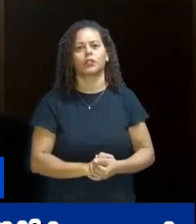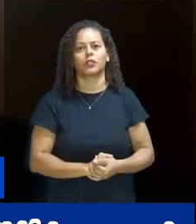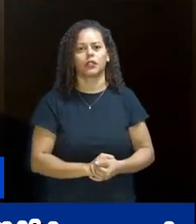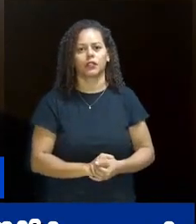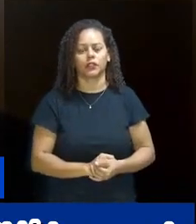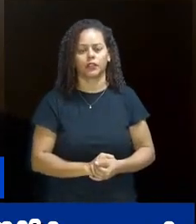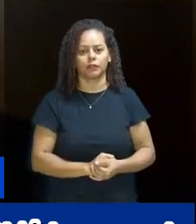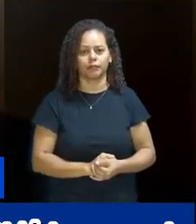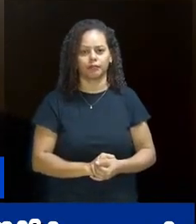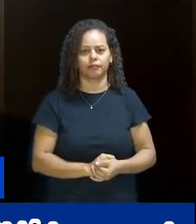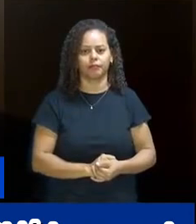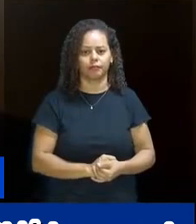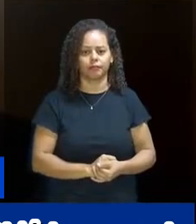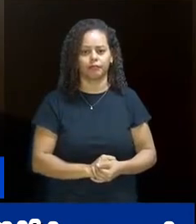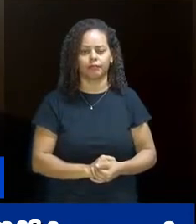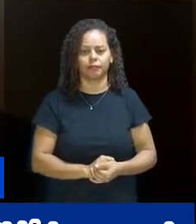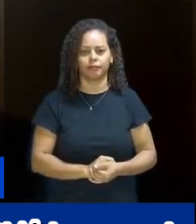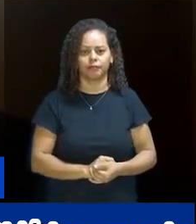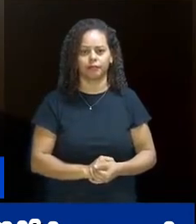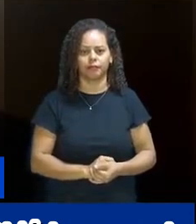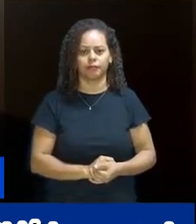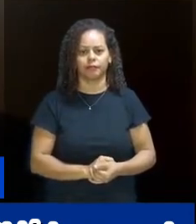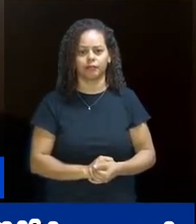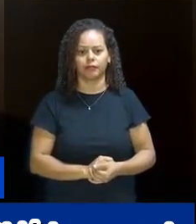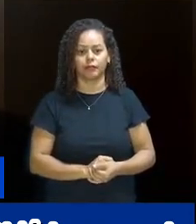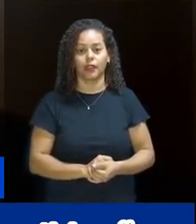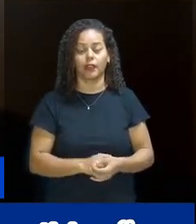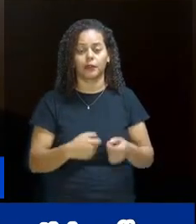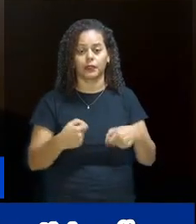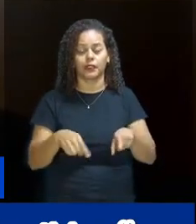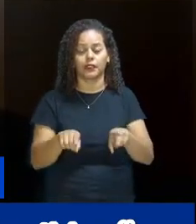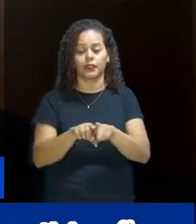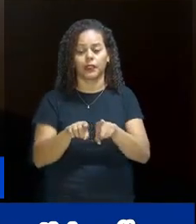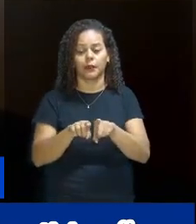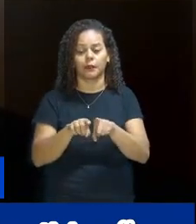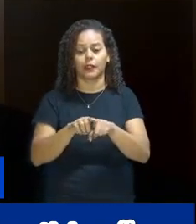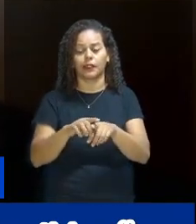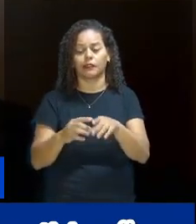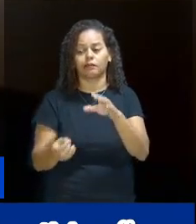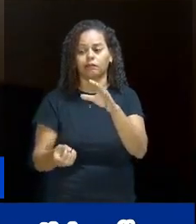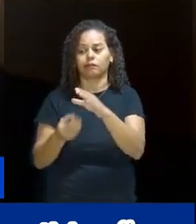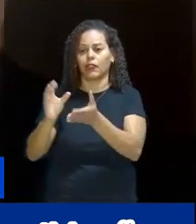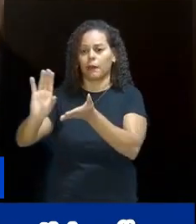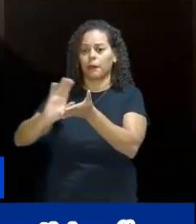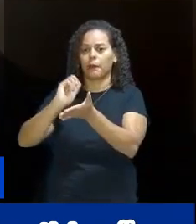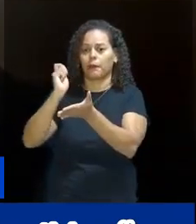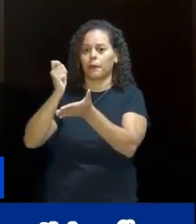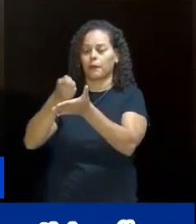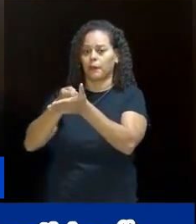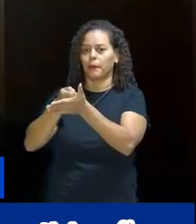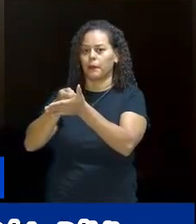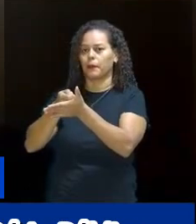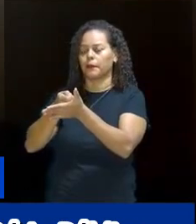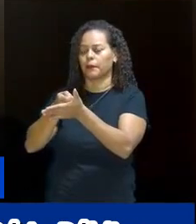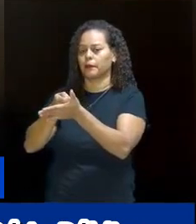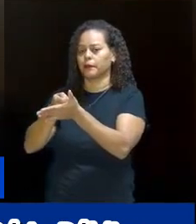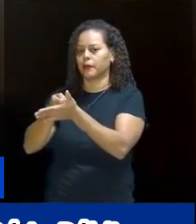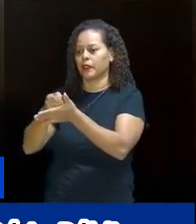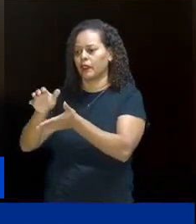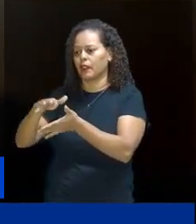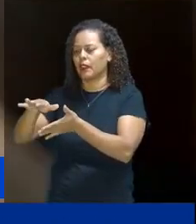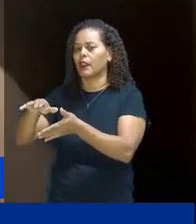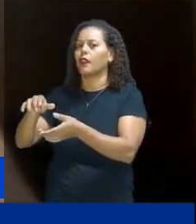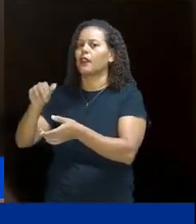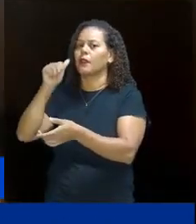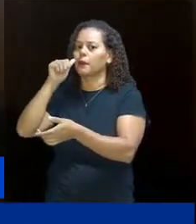Não destinação de percentual mínimo de recursos do fundo partidário para a criação e manutenção de programas de promoção e difusão de participação política das